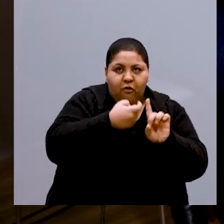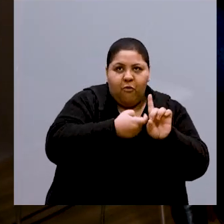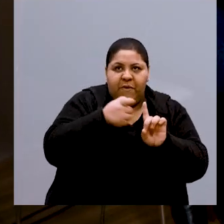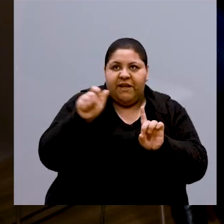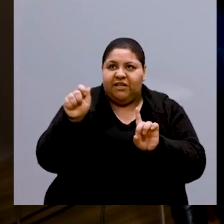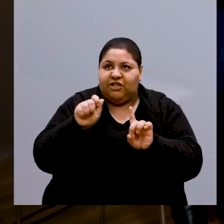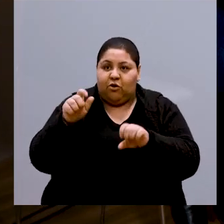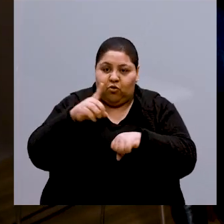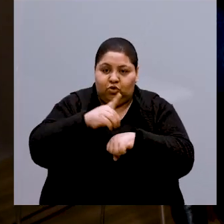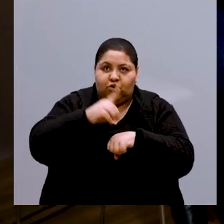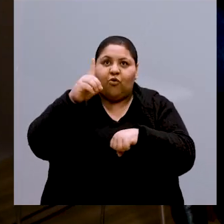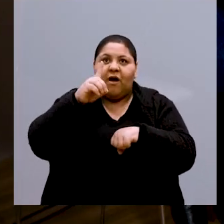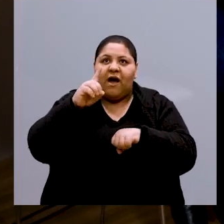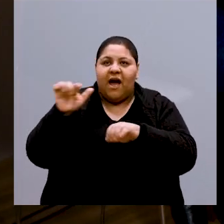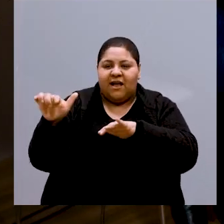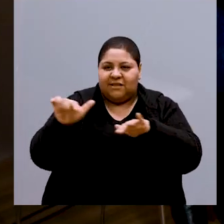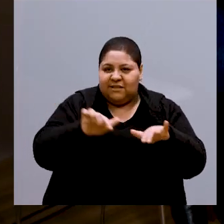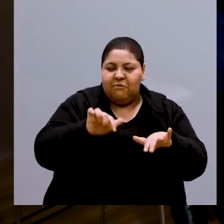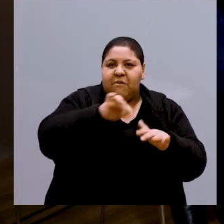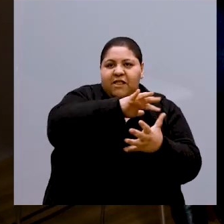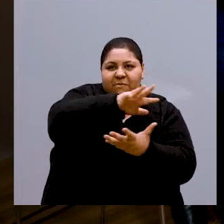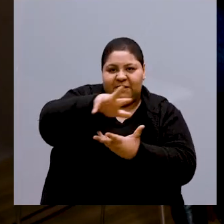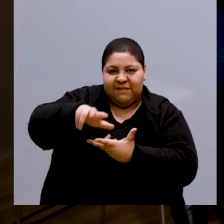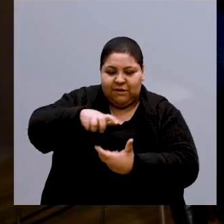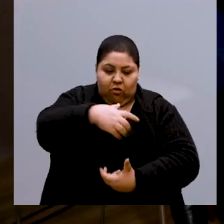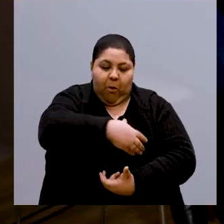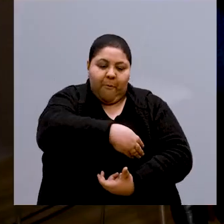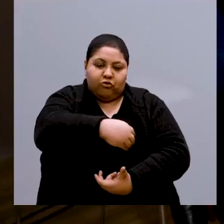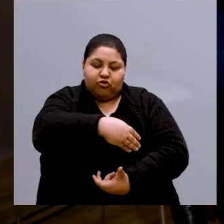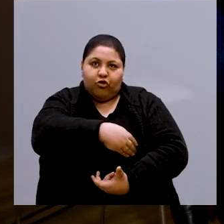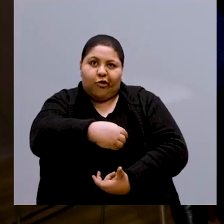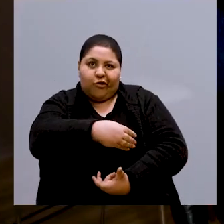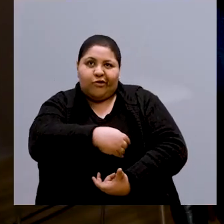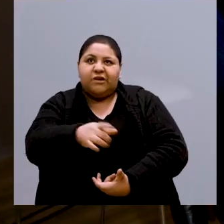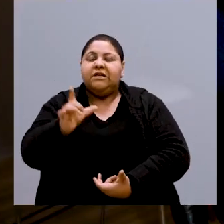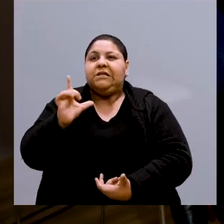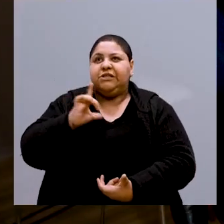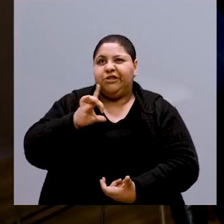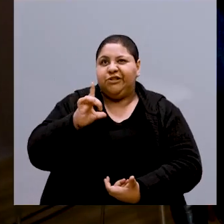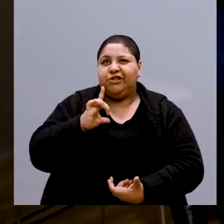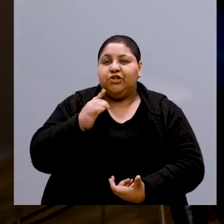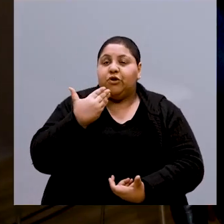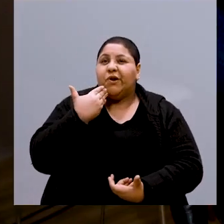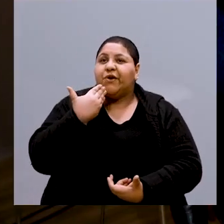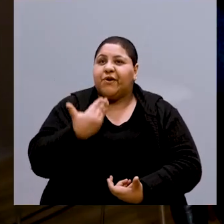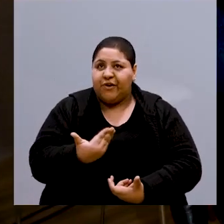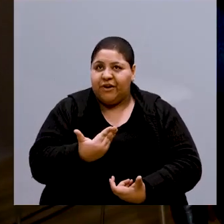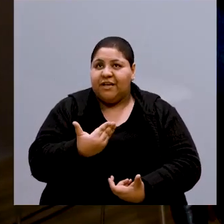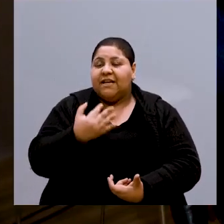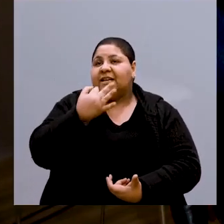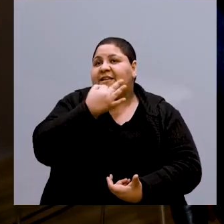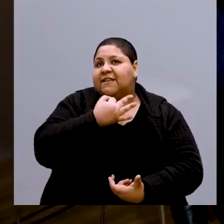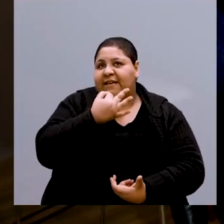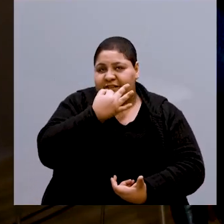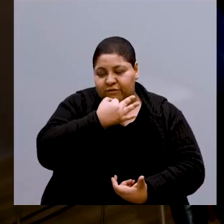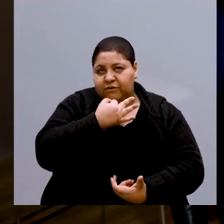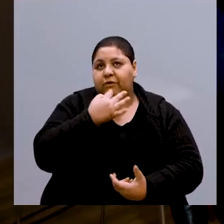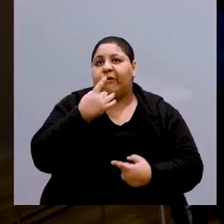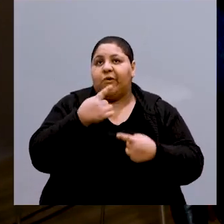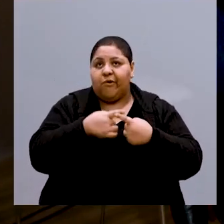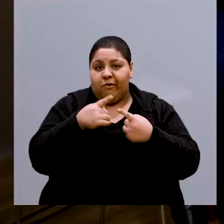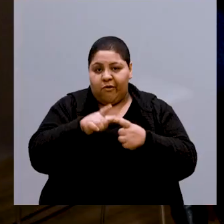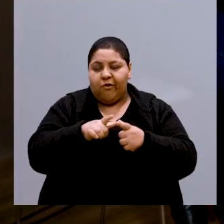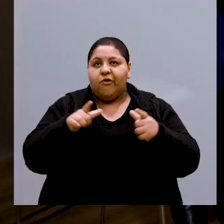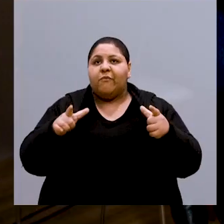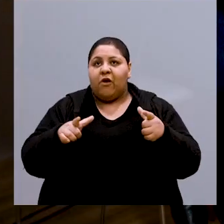agosto dourado, a Semana Mundial da Amamentação, o Dia Mundial da Amamentação, existia um pedido para que Caxias, por